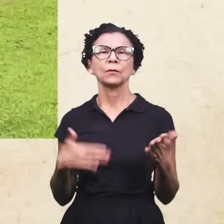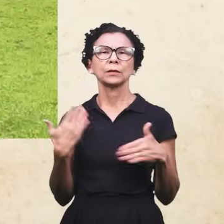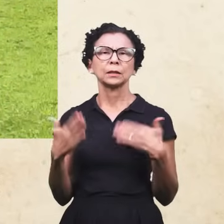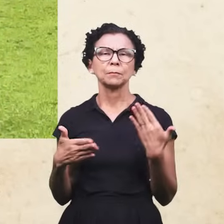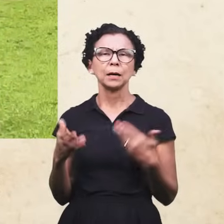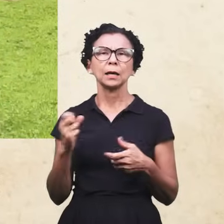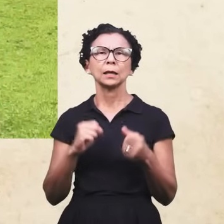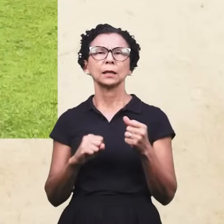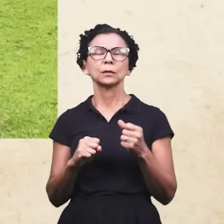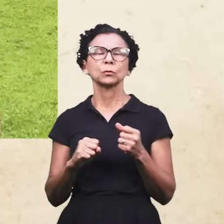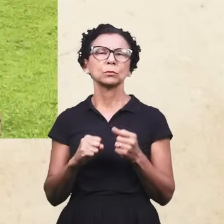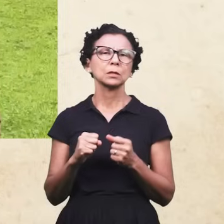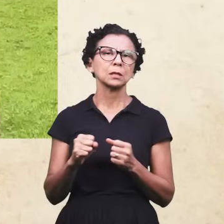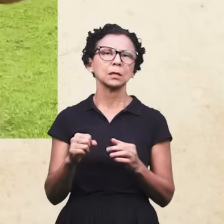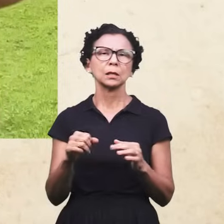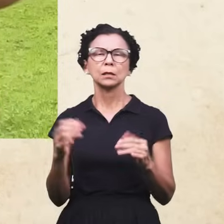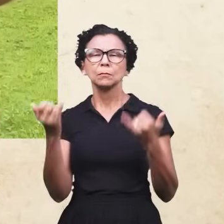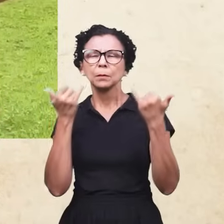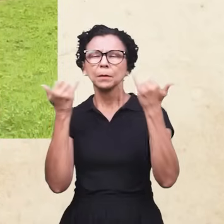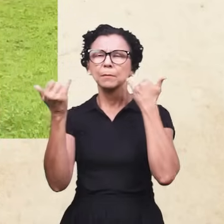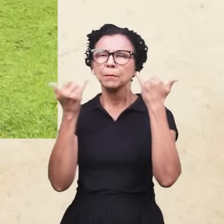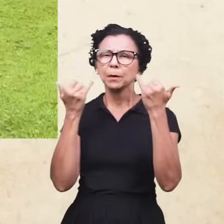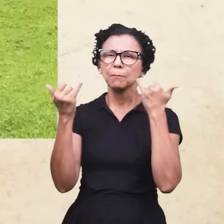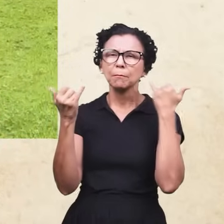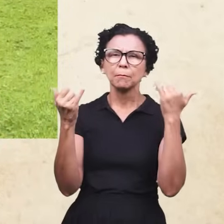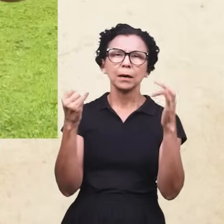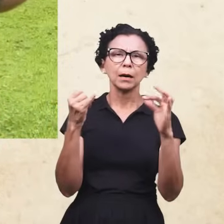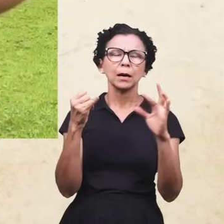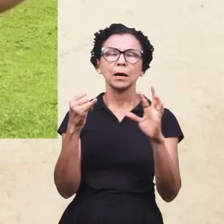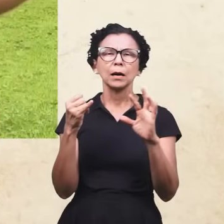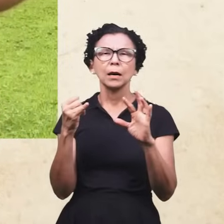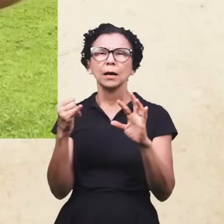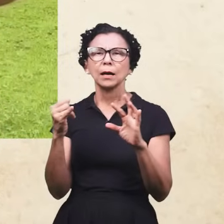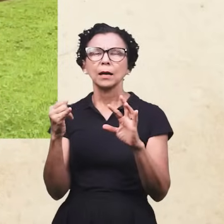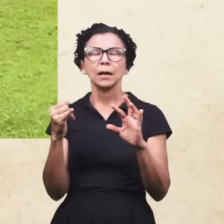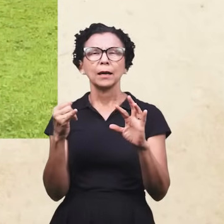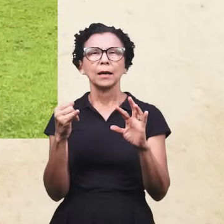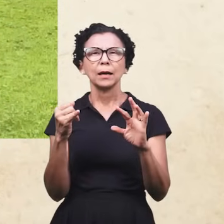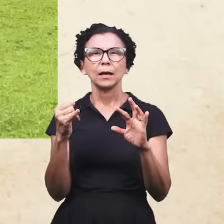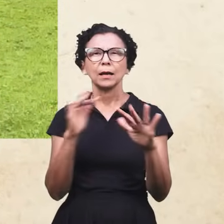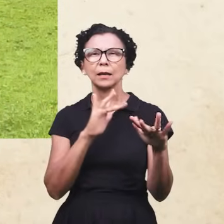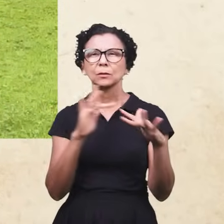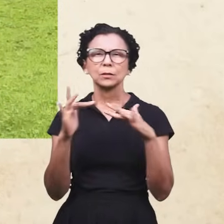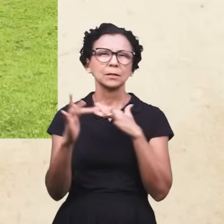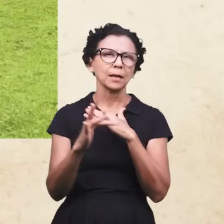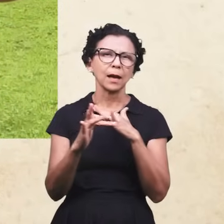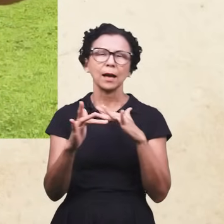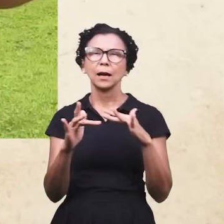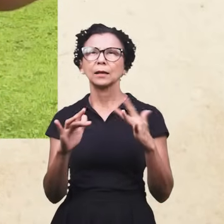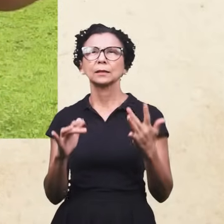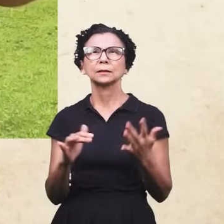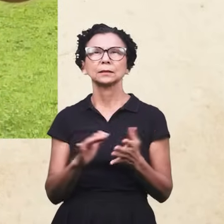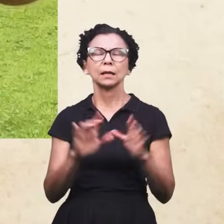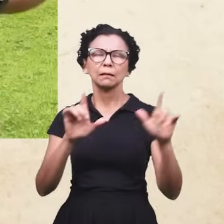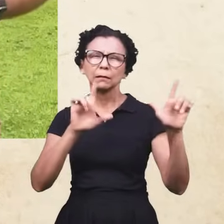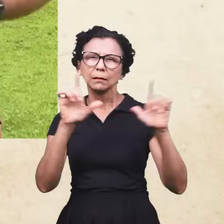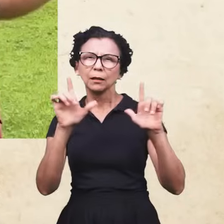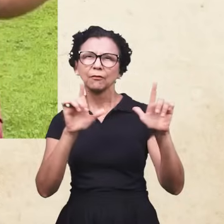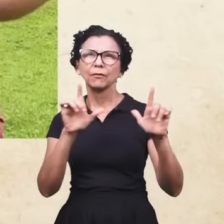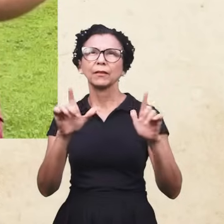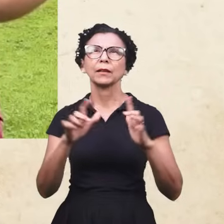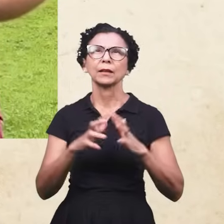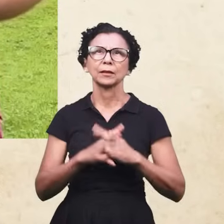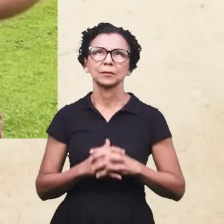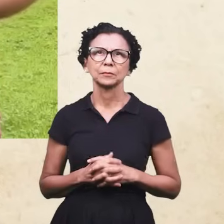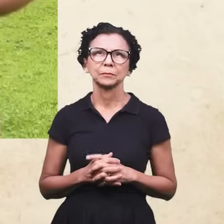informação por meio das redes sociais, por meio do telefone, por meio dos canais de televisão. Como ter a mente voltada para o Senhor